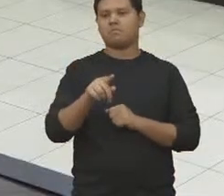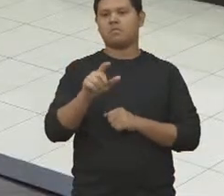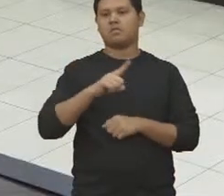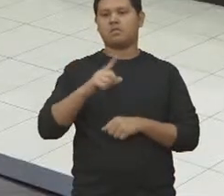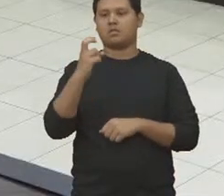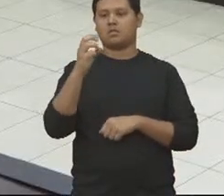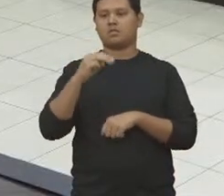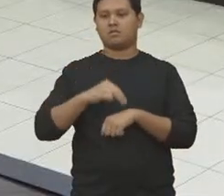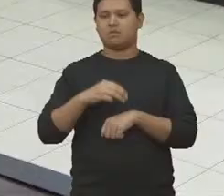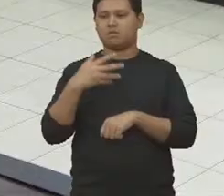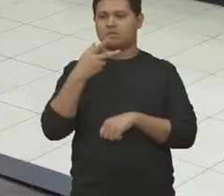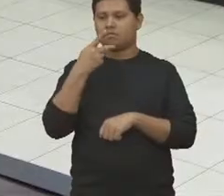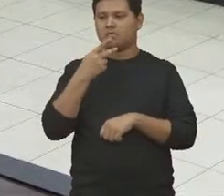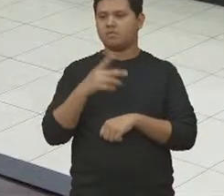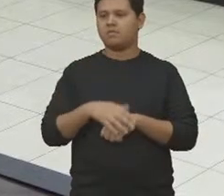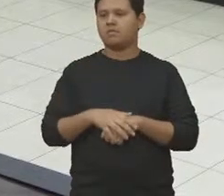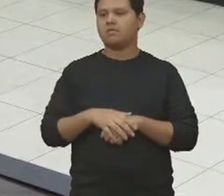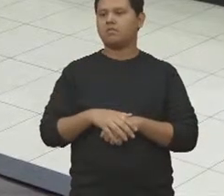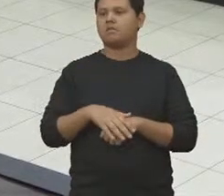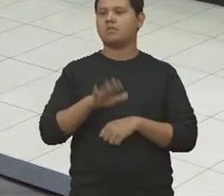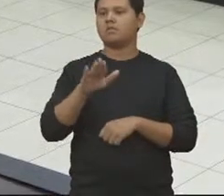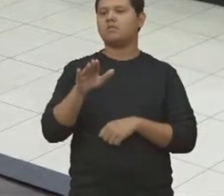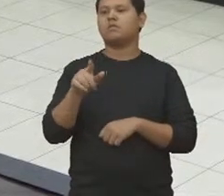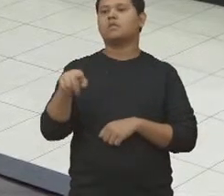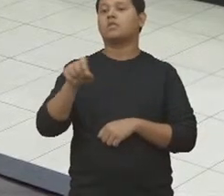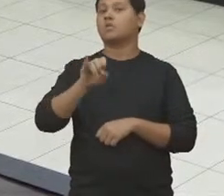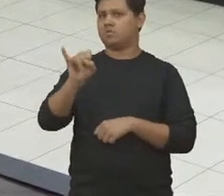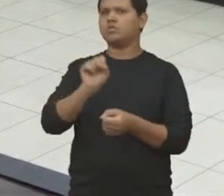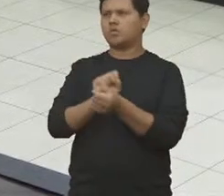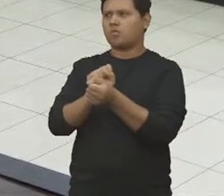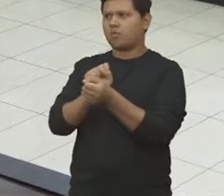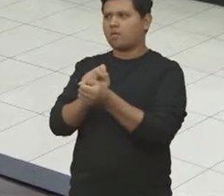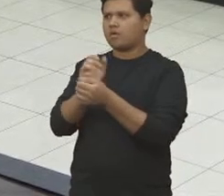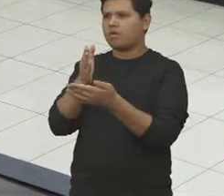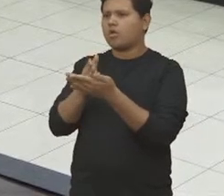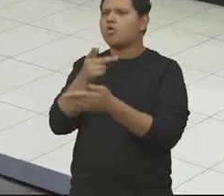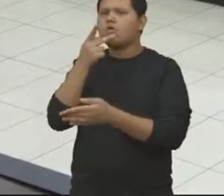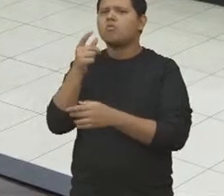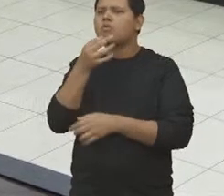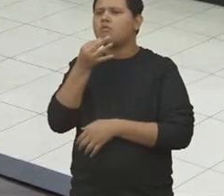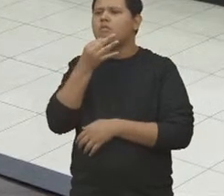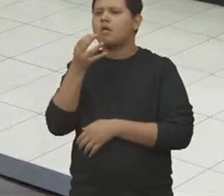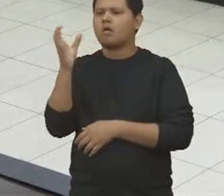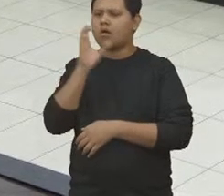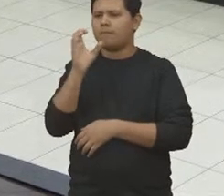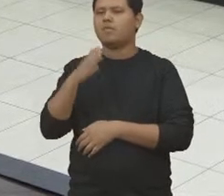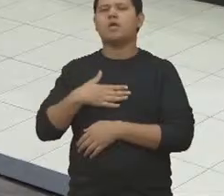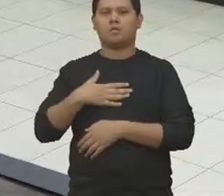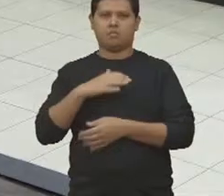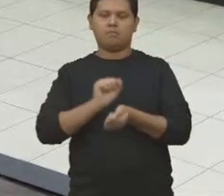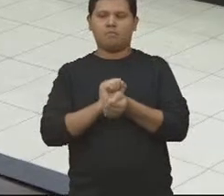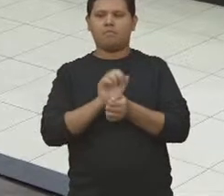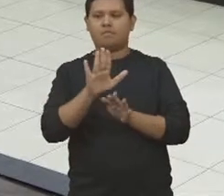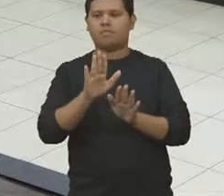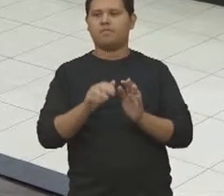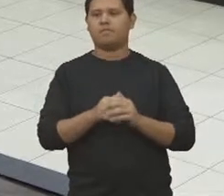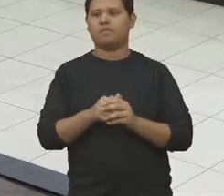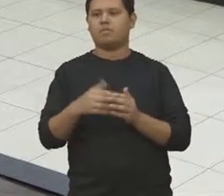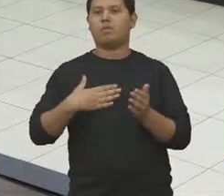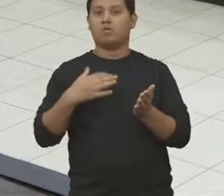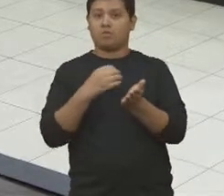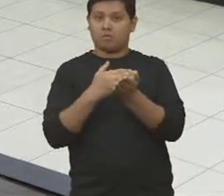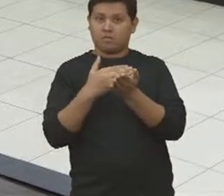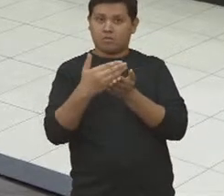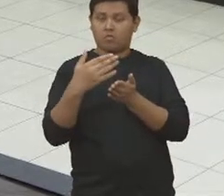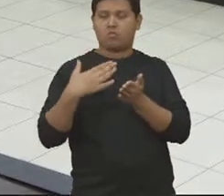5 minutos. Olha, Vereadora, usei menos tempo ainda, hein? Só para não interromper a senhora, fazer um comentário breve. Você acabou meu tempo já. Sim. Desde o início do